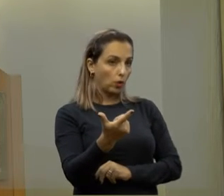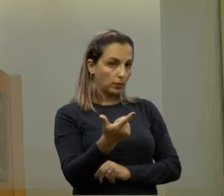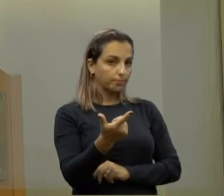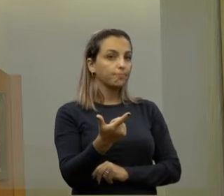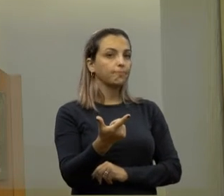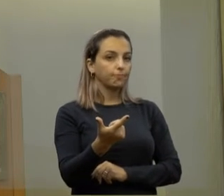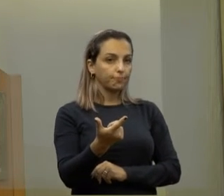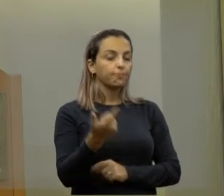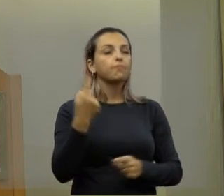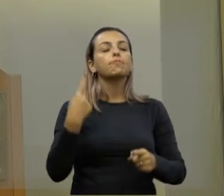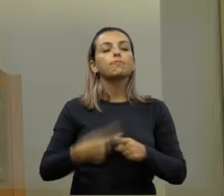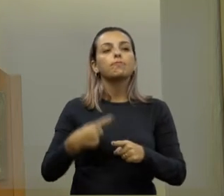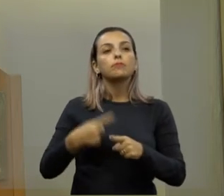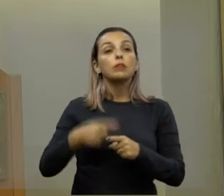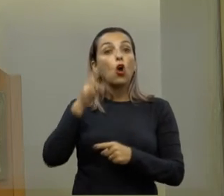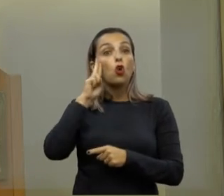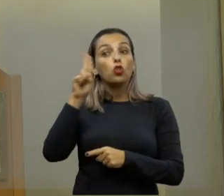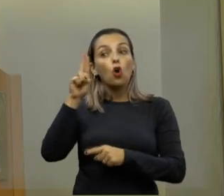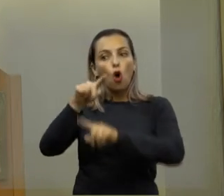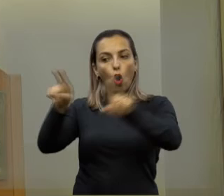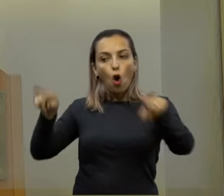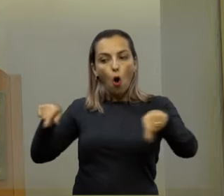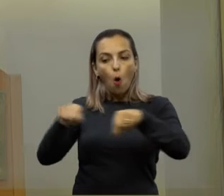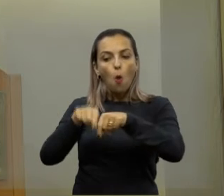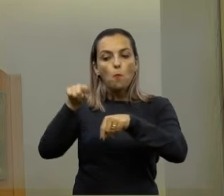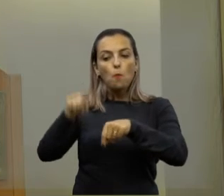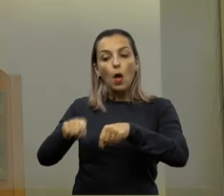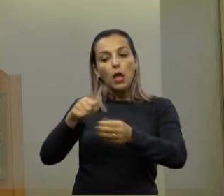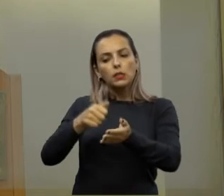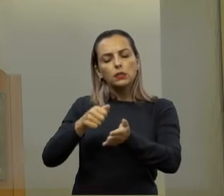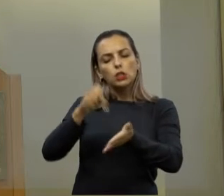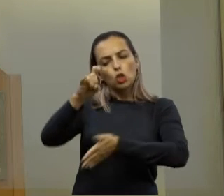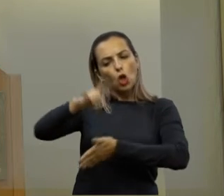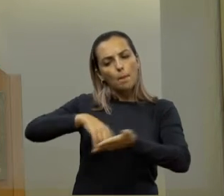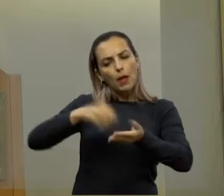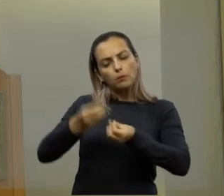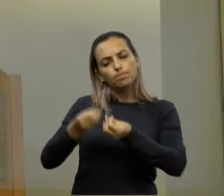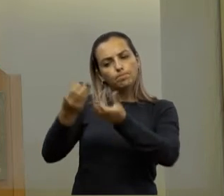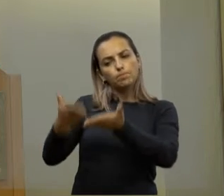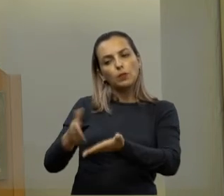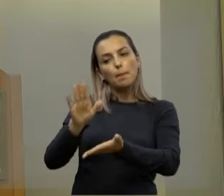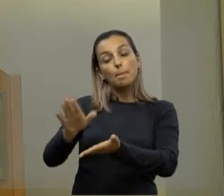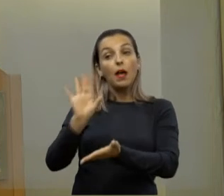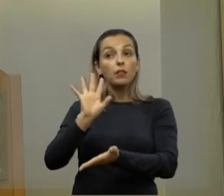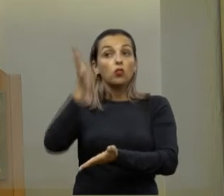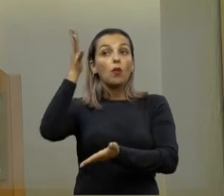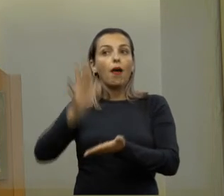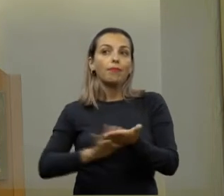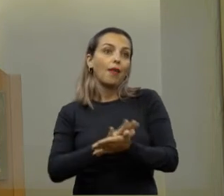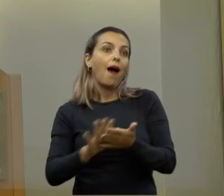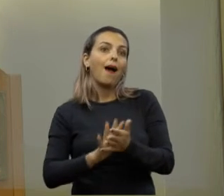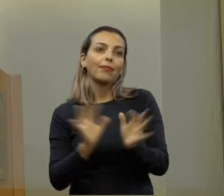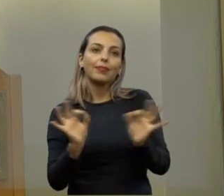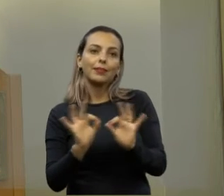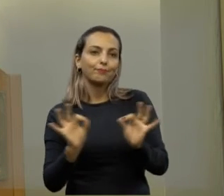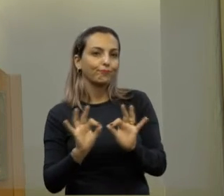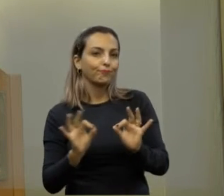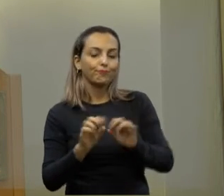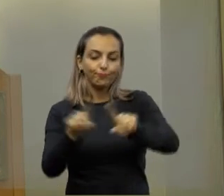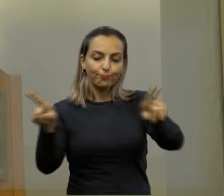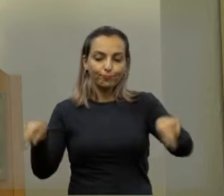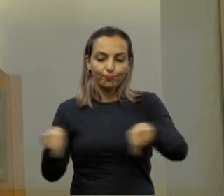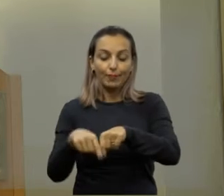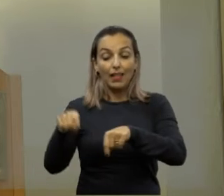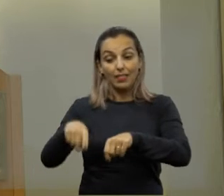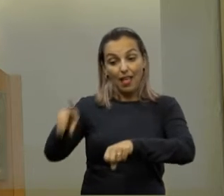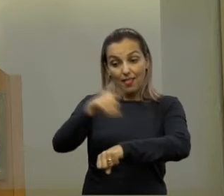justamente porque se os proprietários eles são notificados E nada acontece e aquele terreno segue